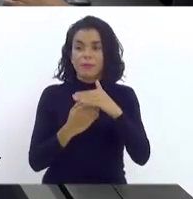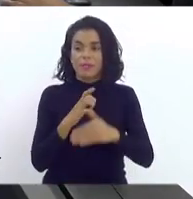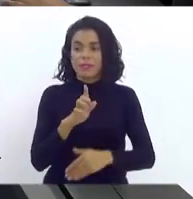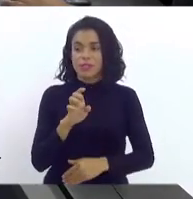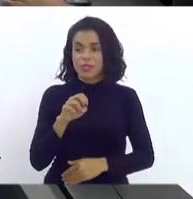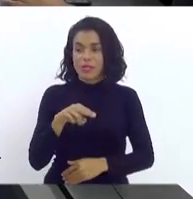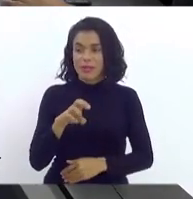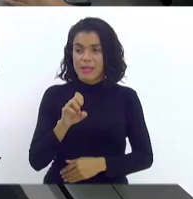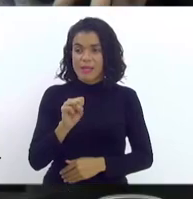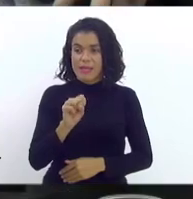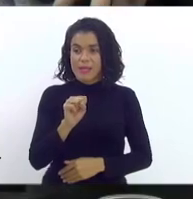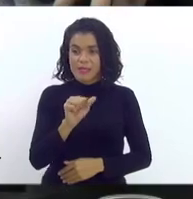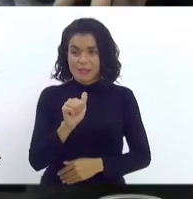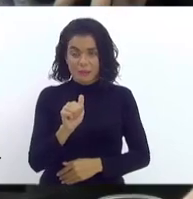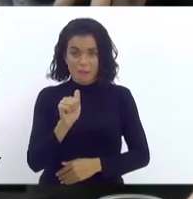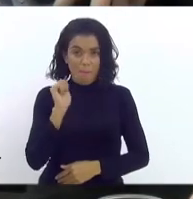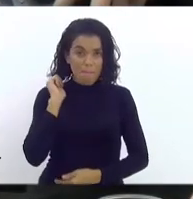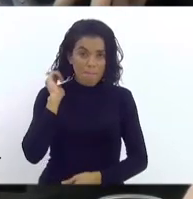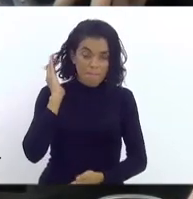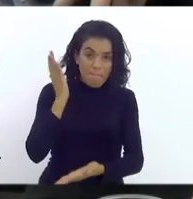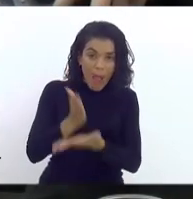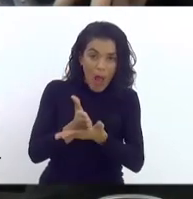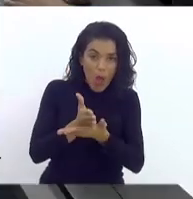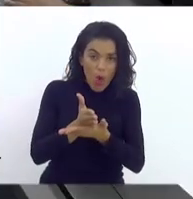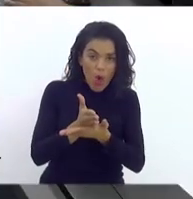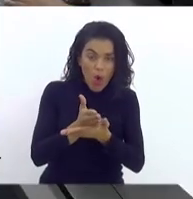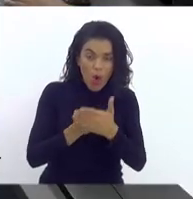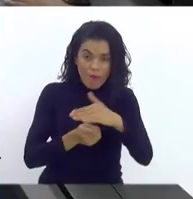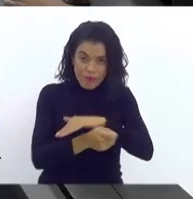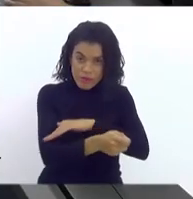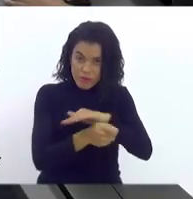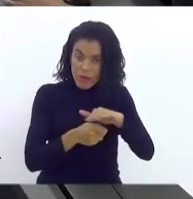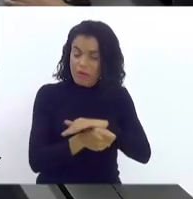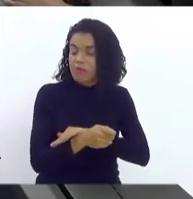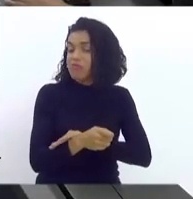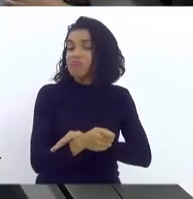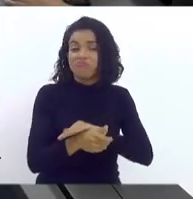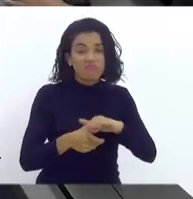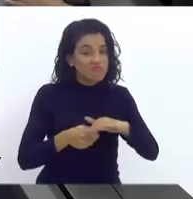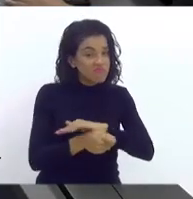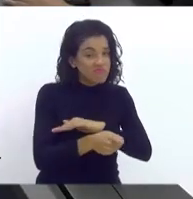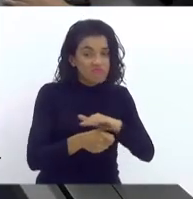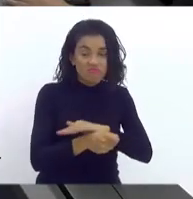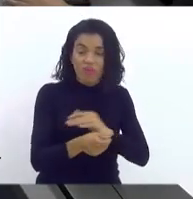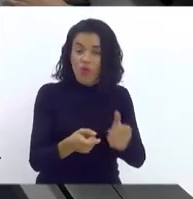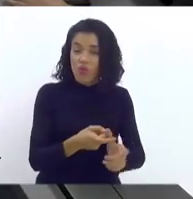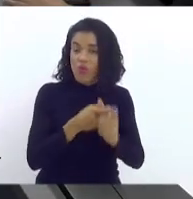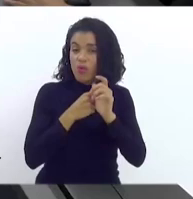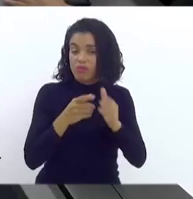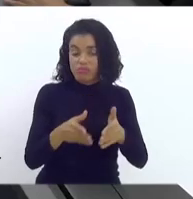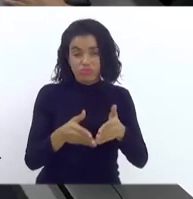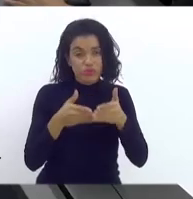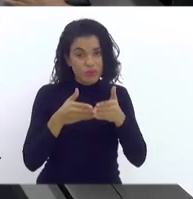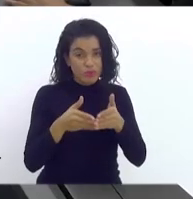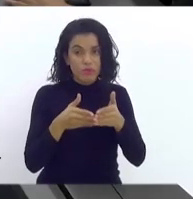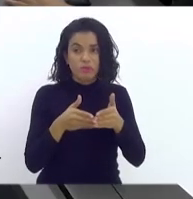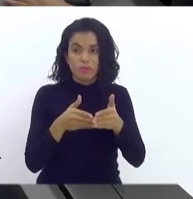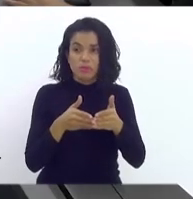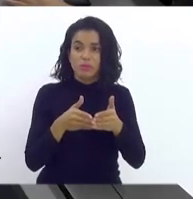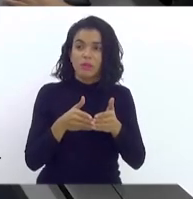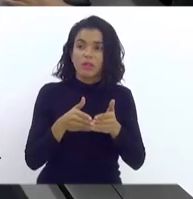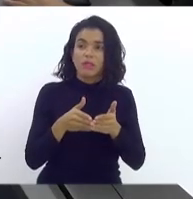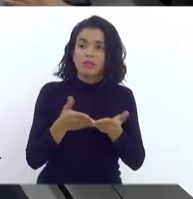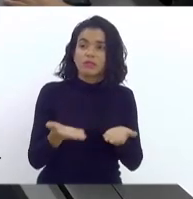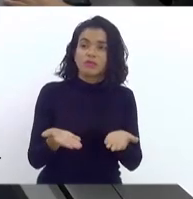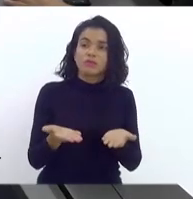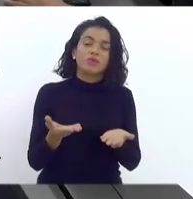fez com que? Com que parasse os investimentos? Nós temos rede até já instaladas lá e os investimentos foram suspensos dando uma